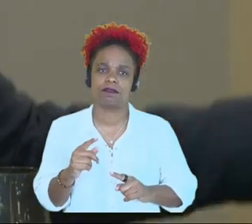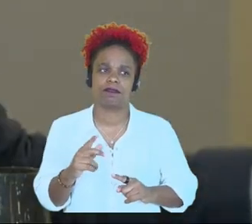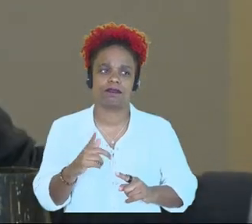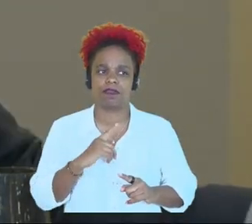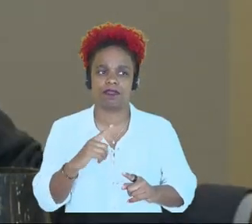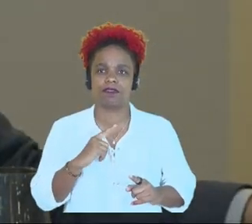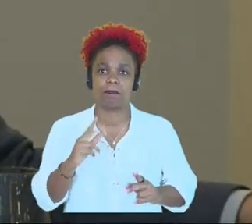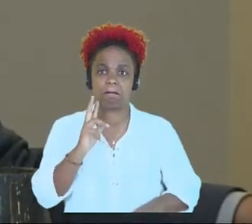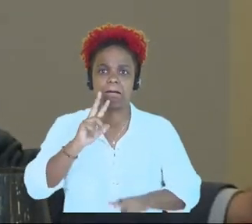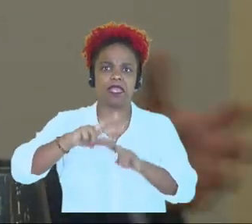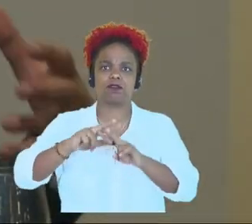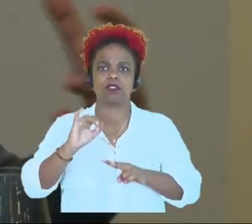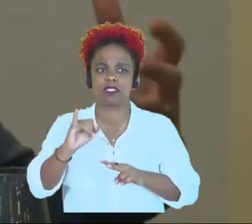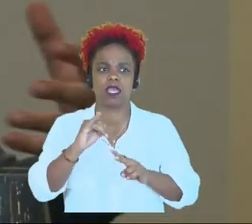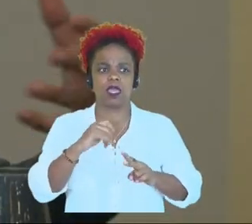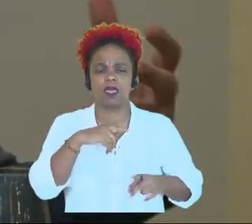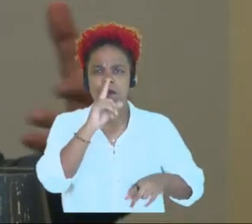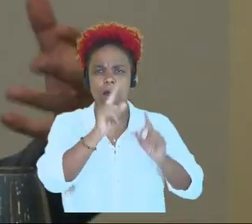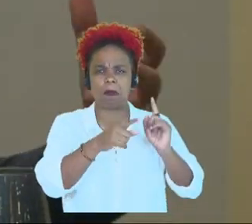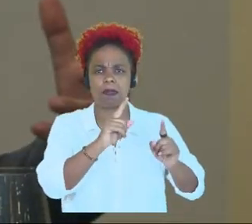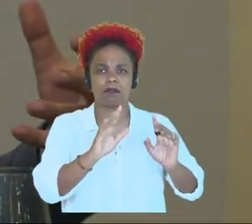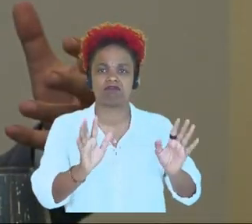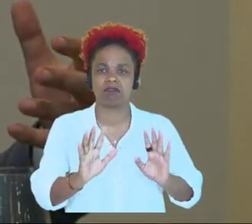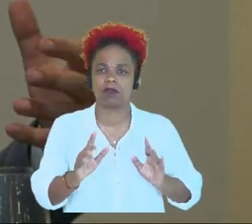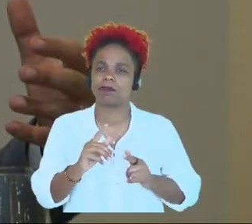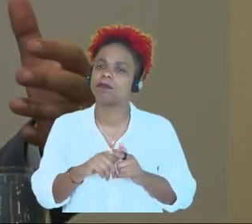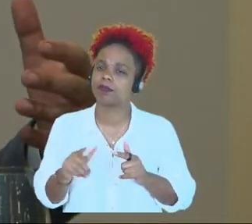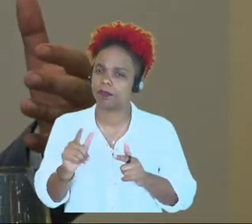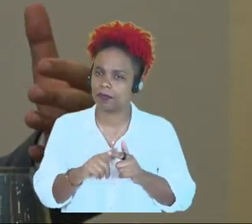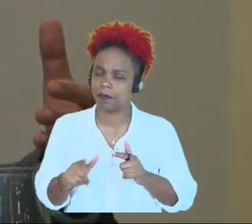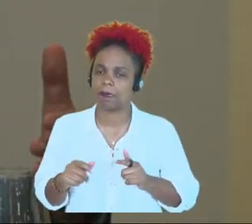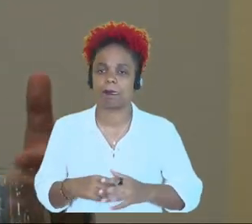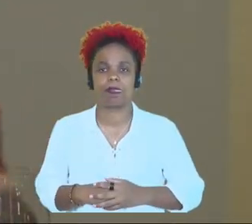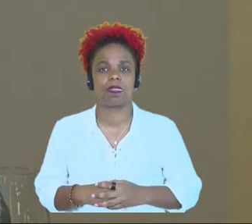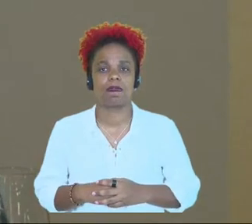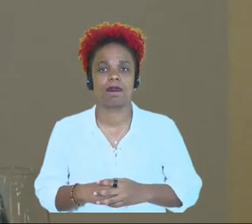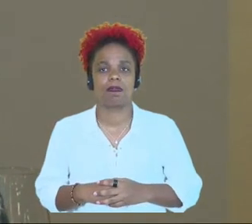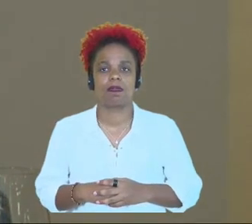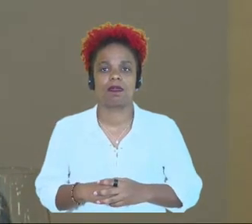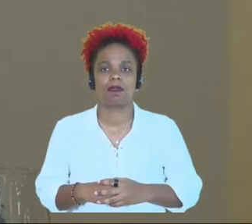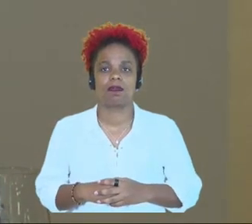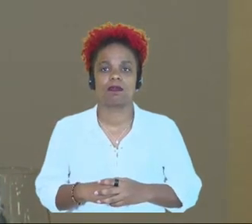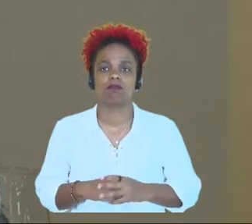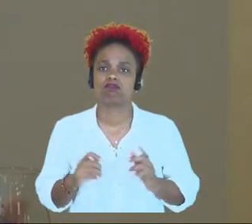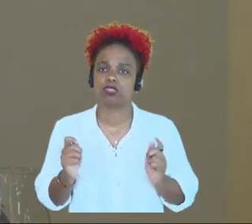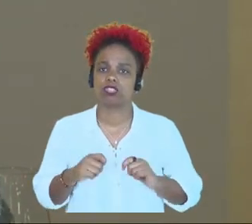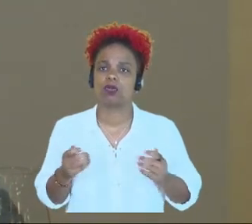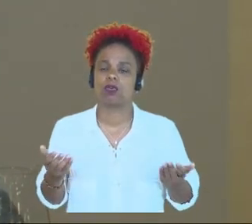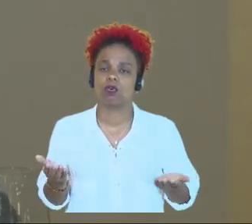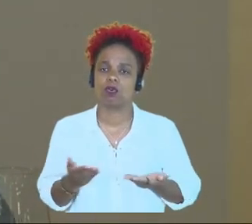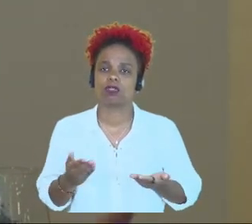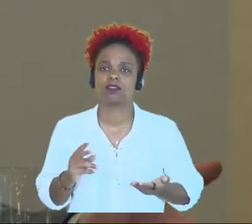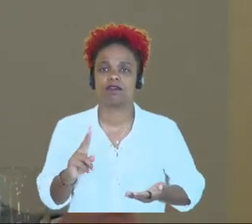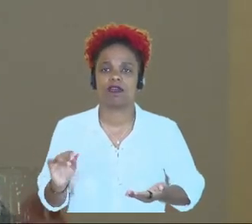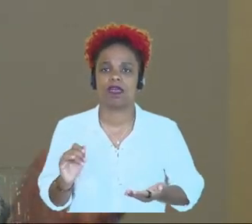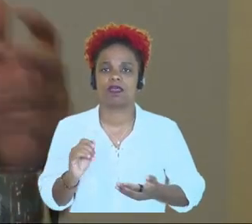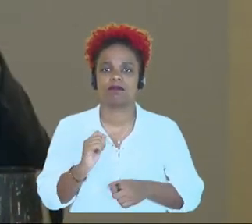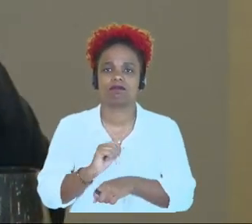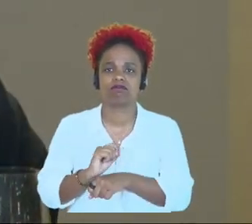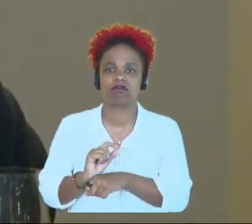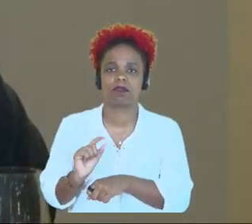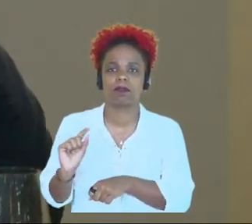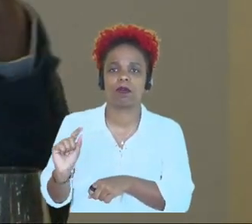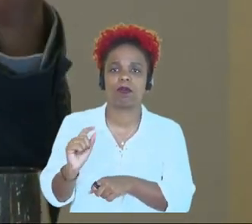ser preso. Então, esse é o grande problema. Ele podia desarmar essa bomba agora, hoje. Dizem que vai daqui a pouco